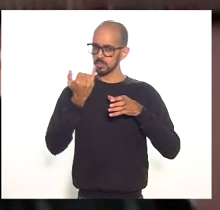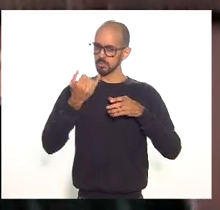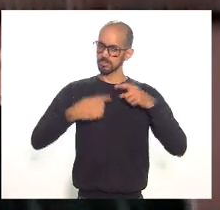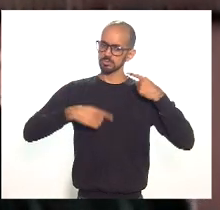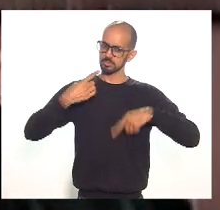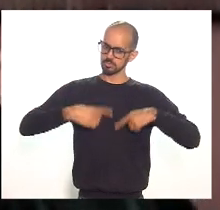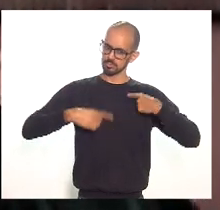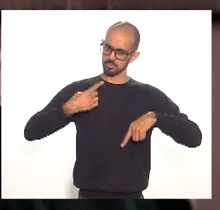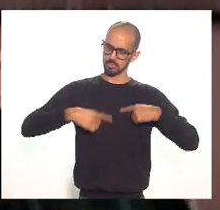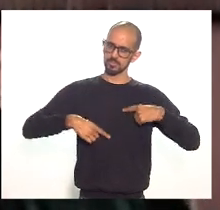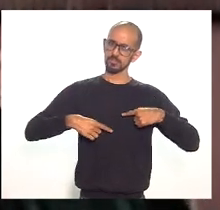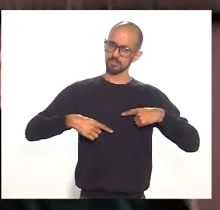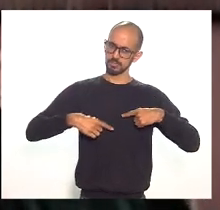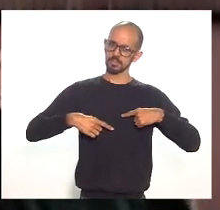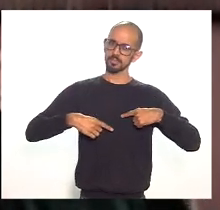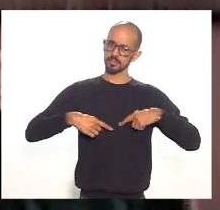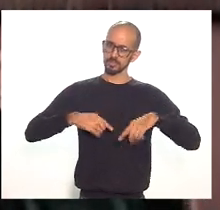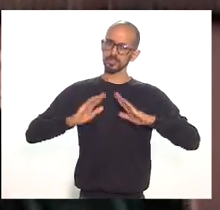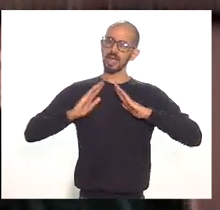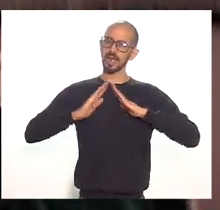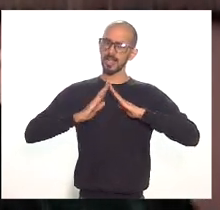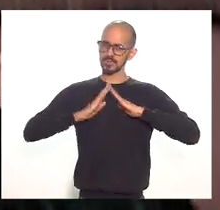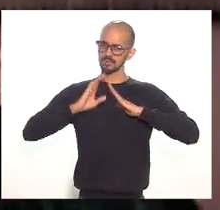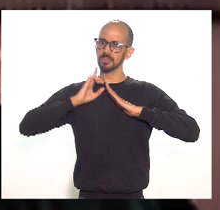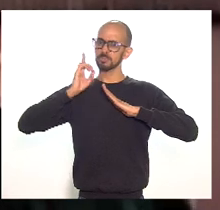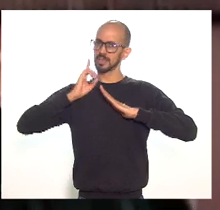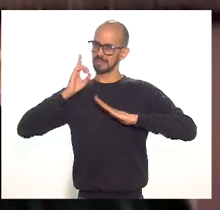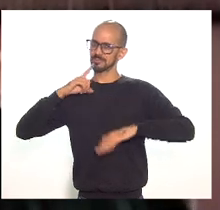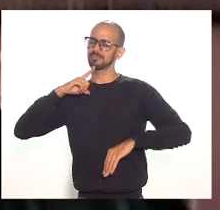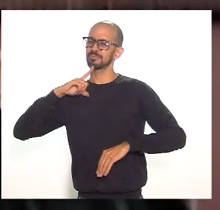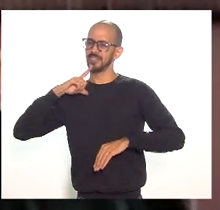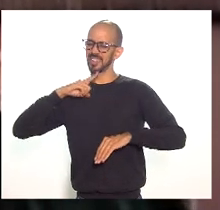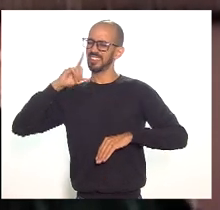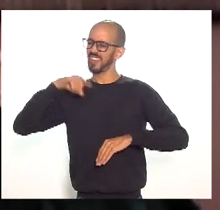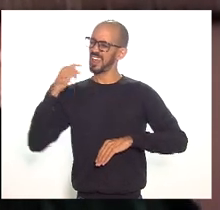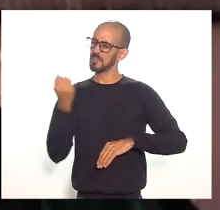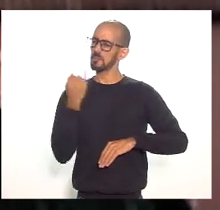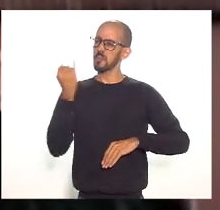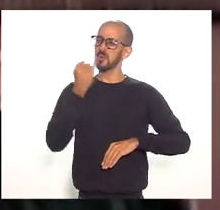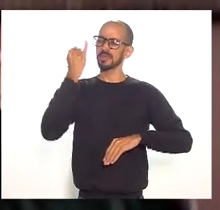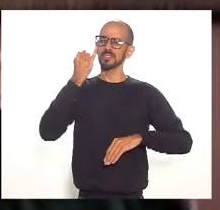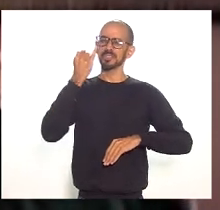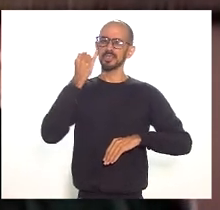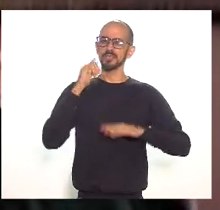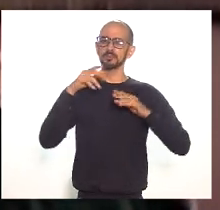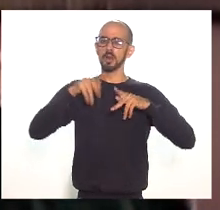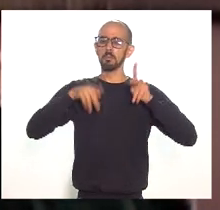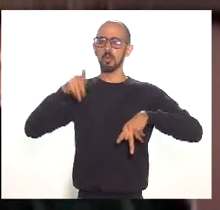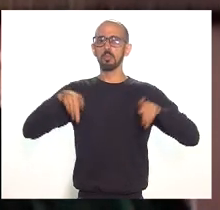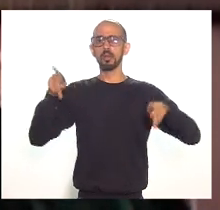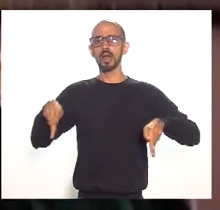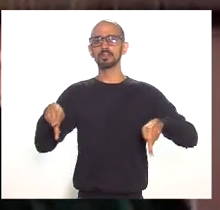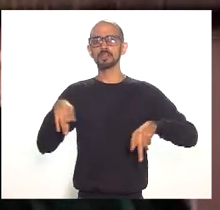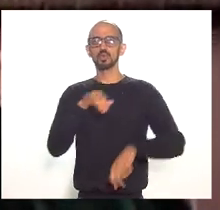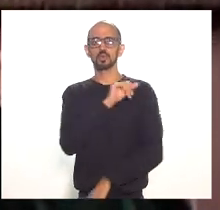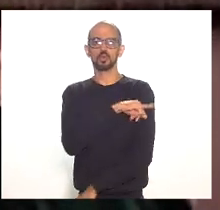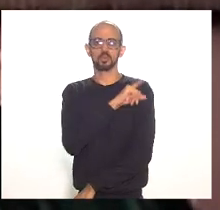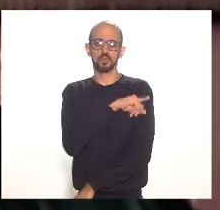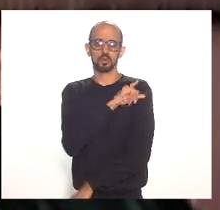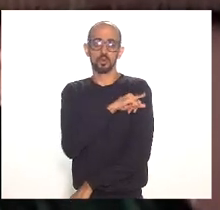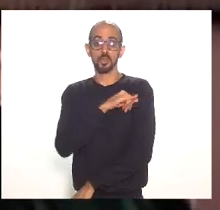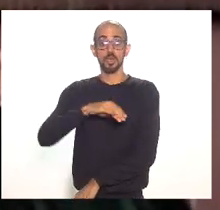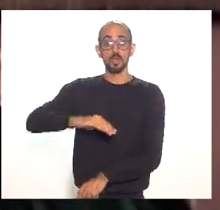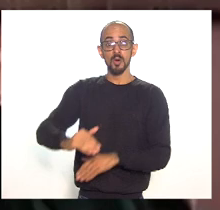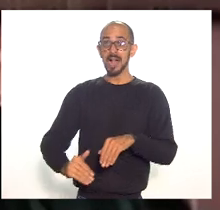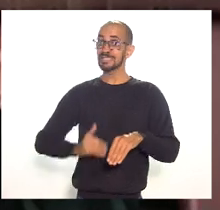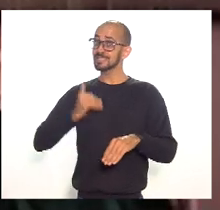de todos os debates que a Casa trava, que são fundamentais para a população fluminense, majoritariamente preta e parda,